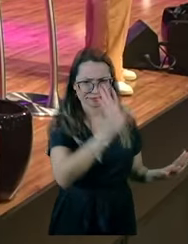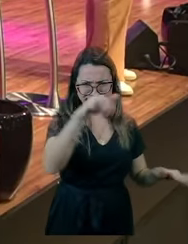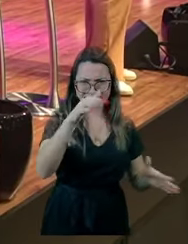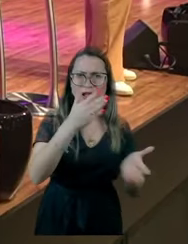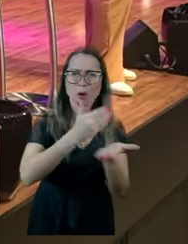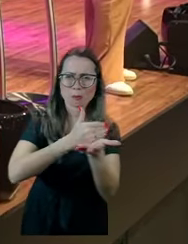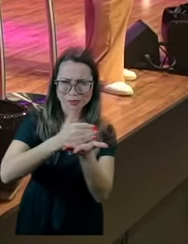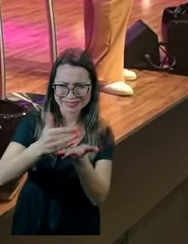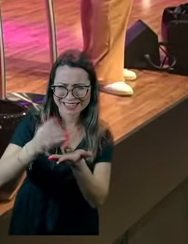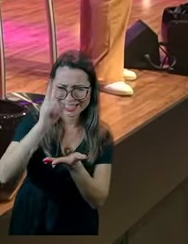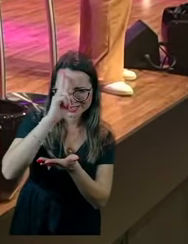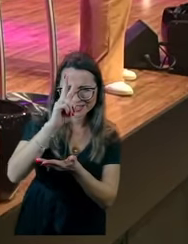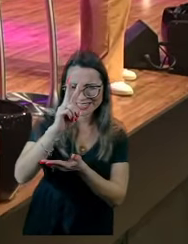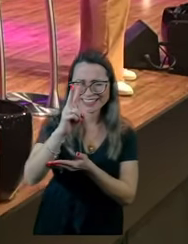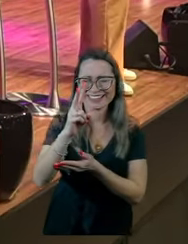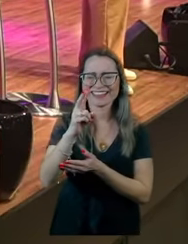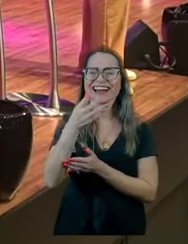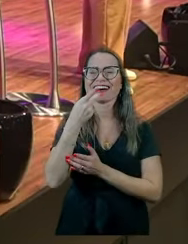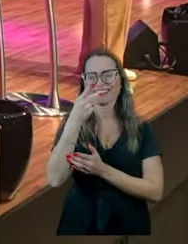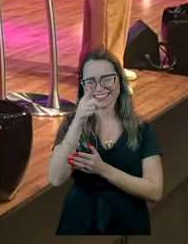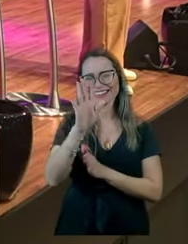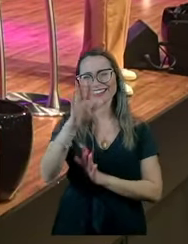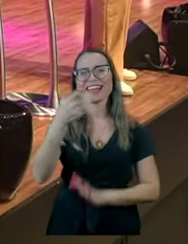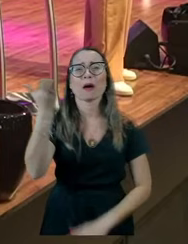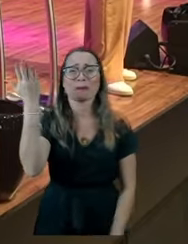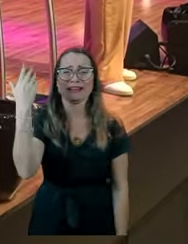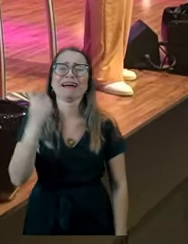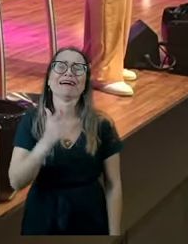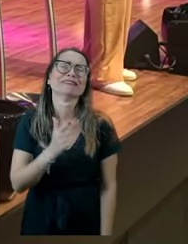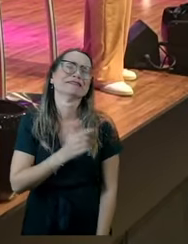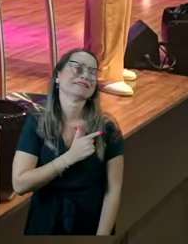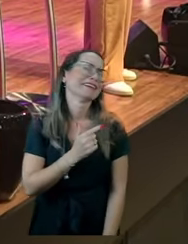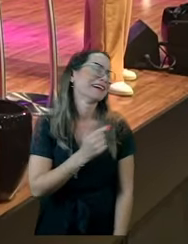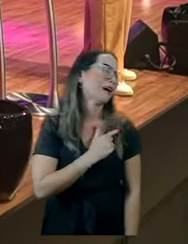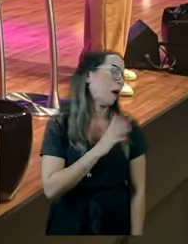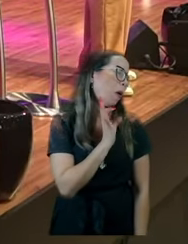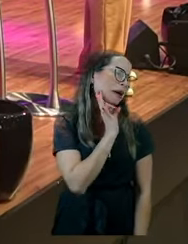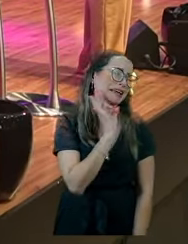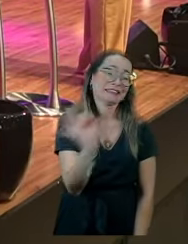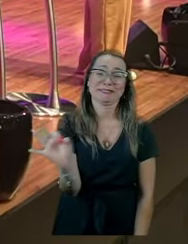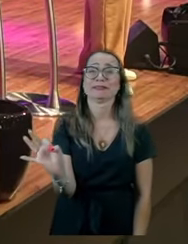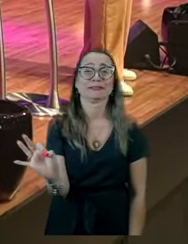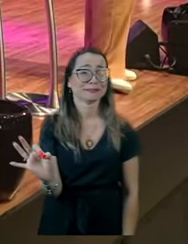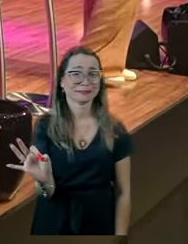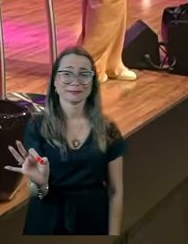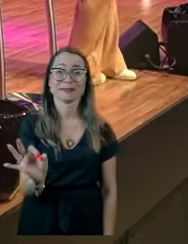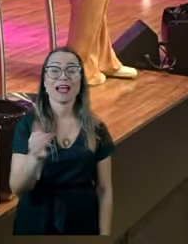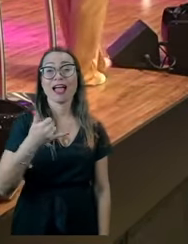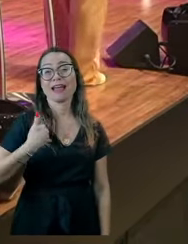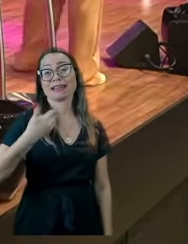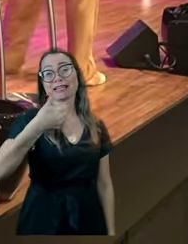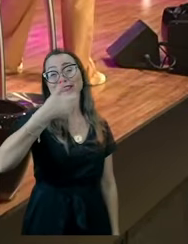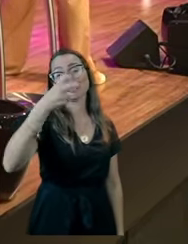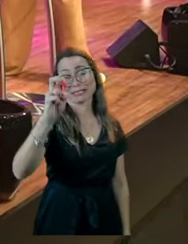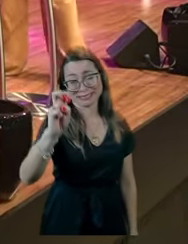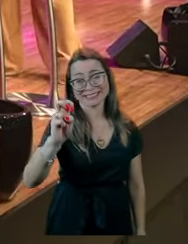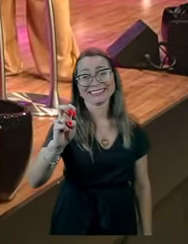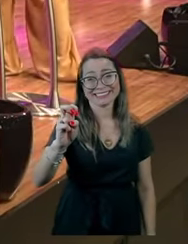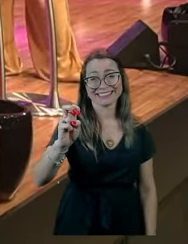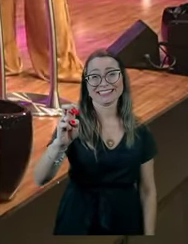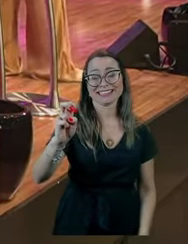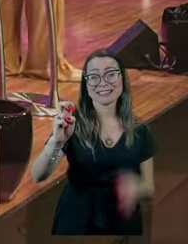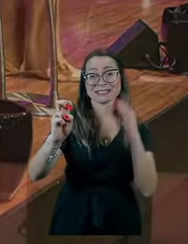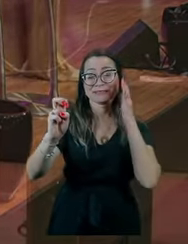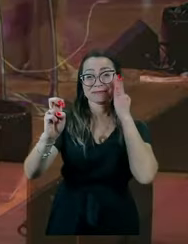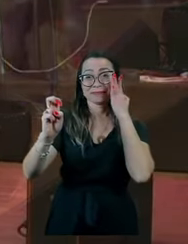tinha 15 anos, eu era muito feia. Que nunca vaze as minhas fotos de 15 anos em nome de Jesus. Esses dias colocaram no grupo, eles